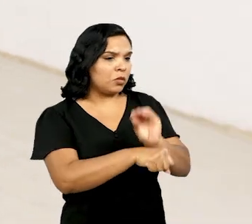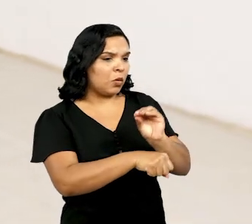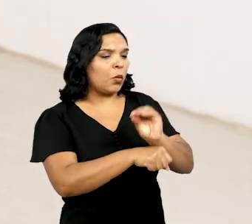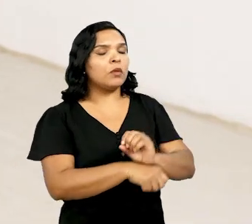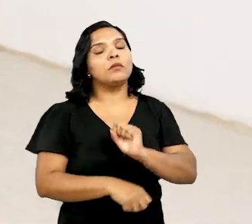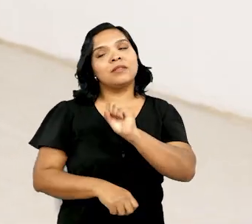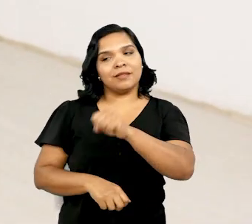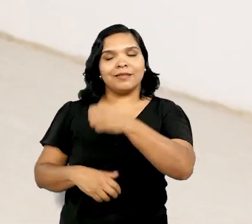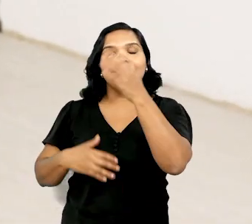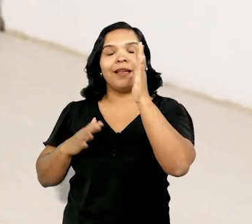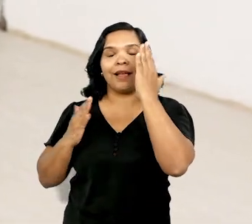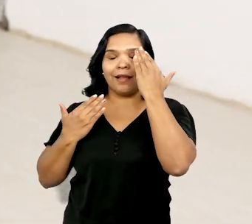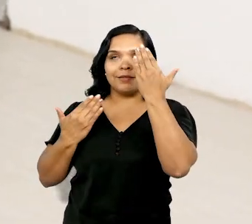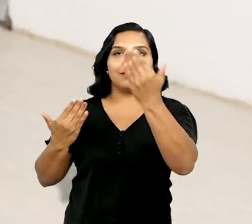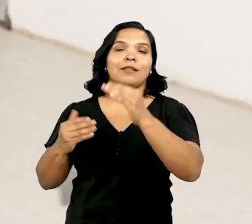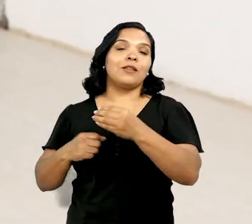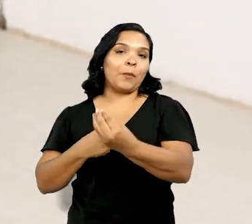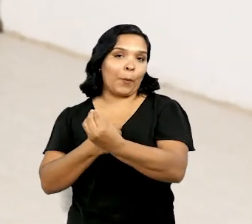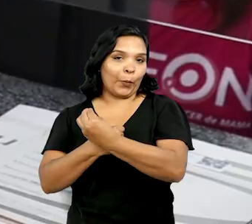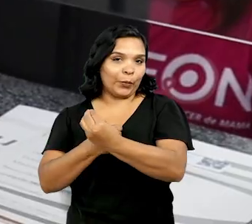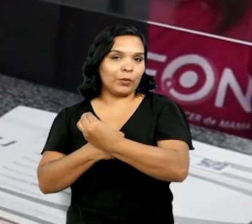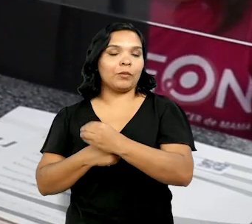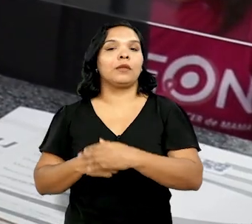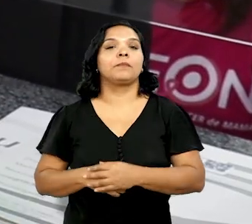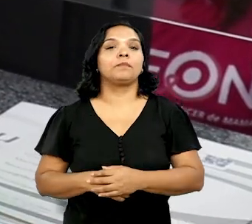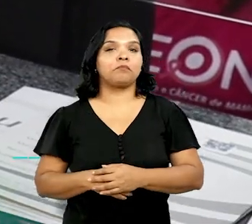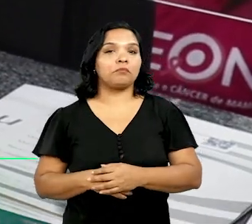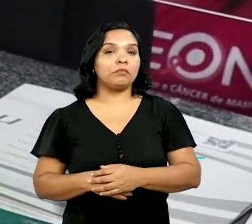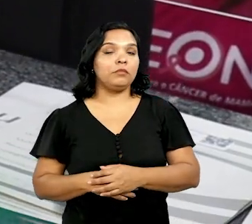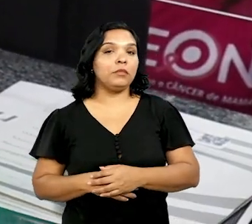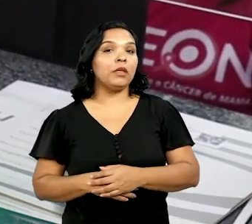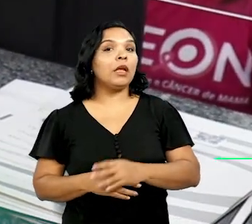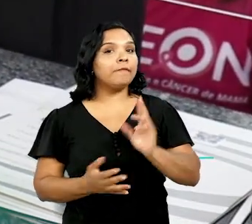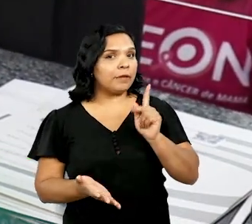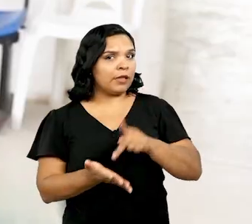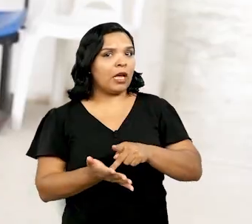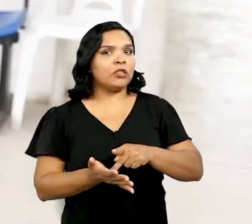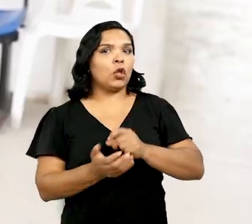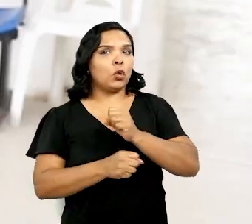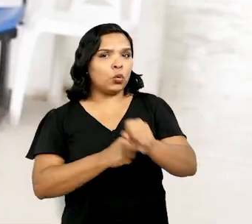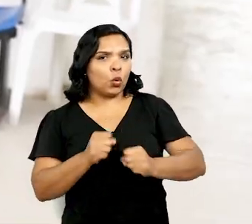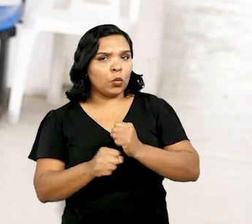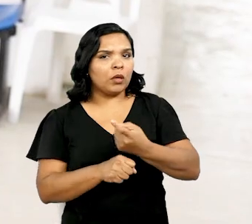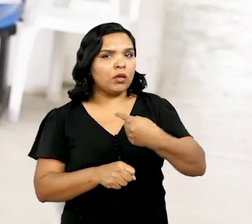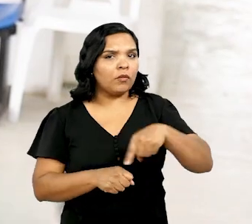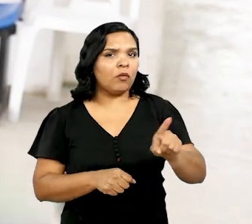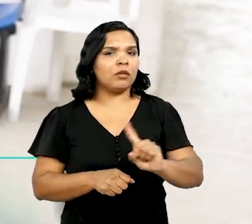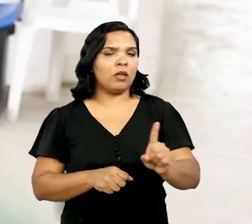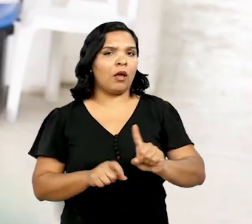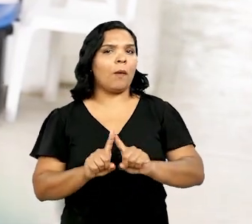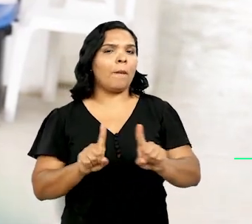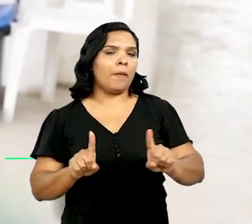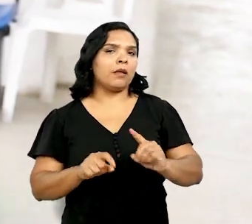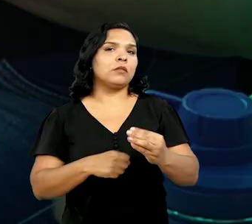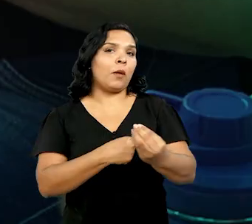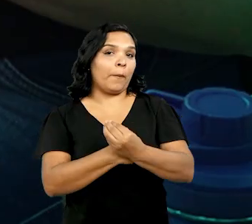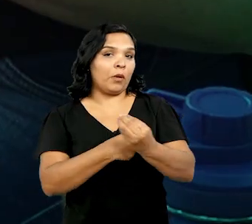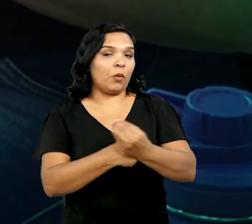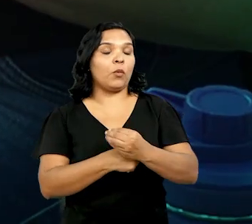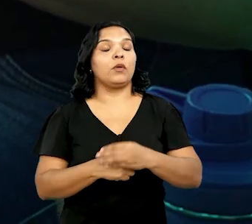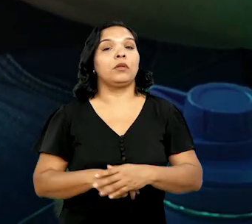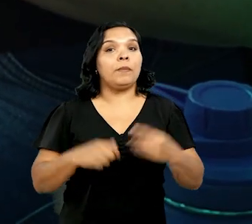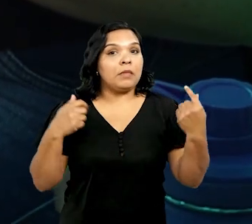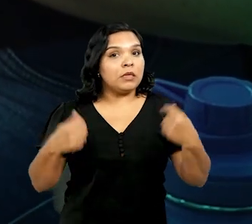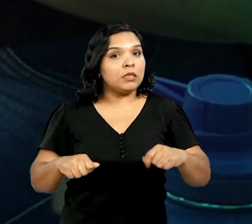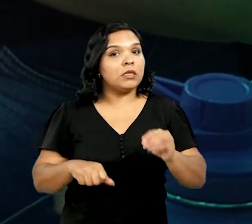bem. Graças a Deus, me cuido bem. Vou ser sincera, não vou todo ano, né? Me cuido, né? Porque a mulher tem que se cuidar. Elas